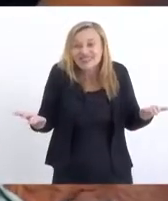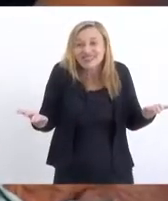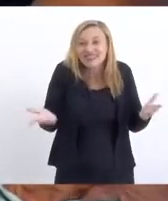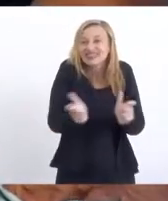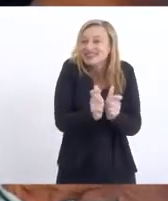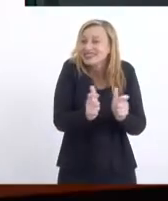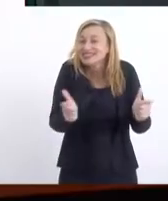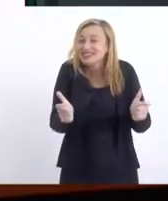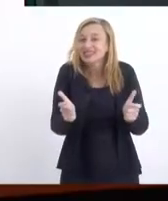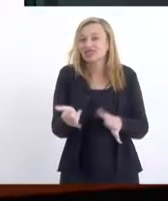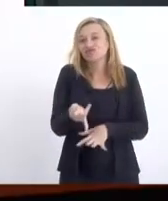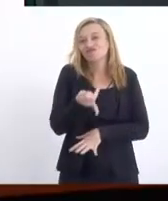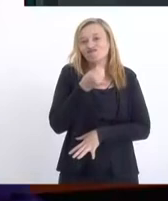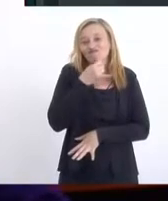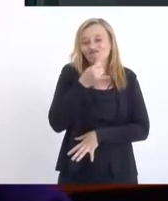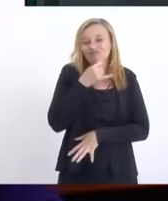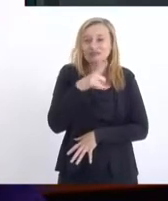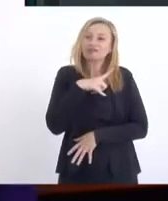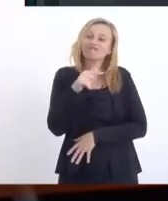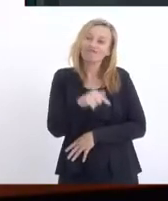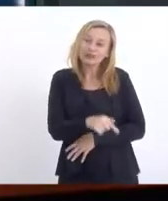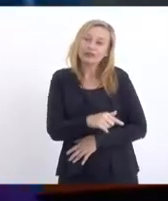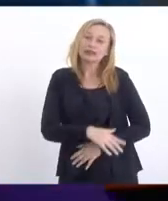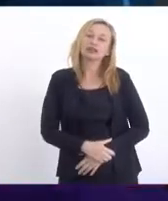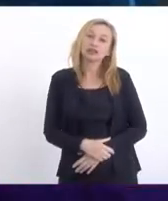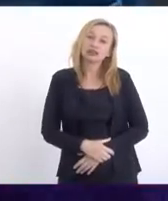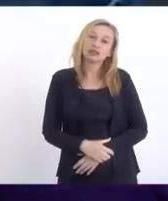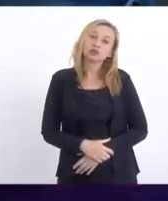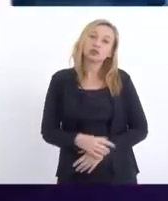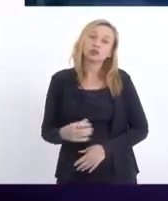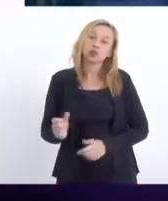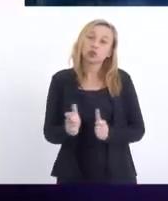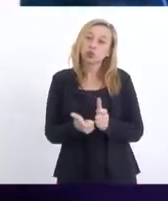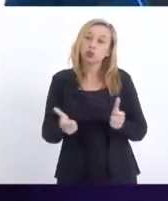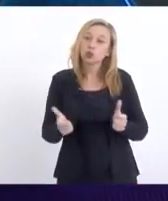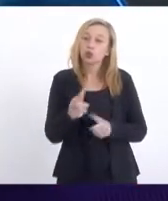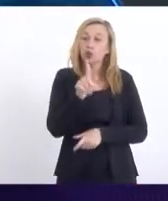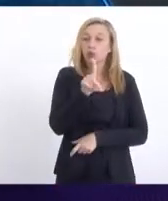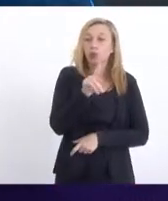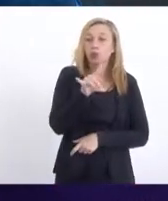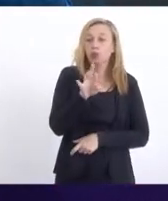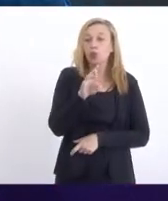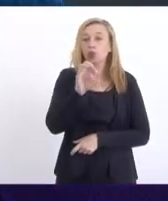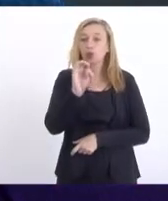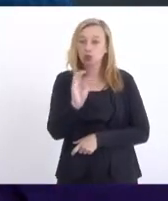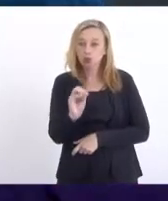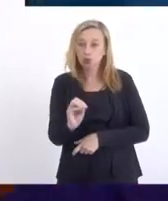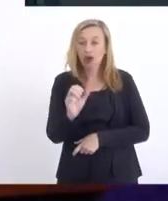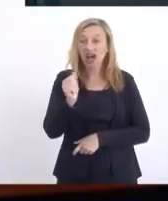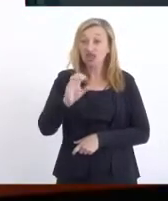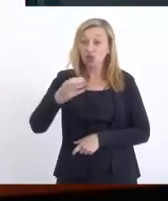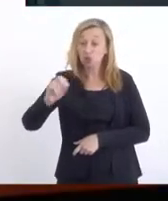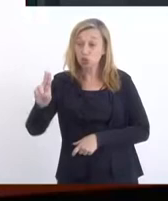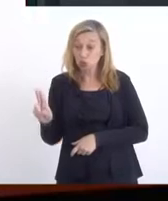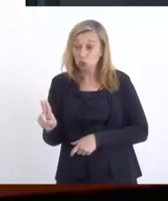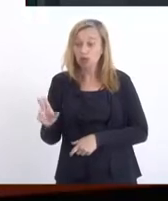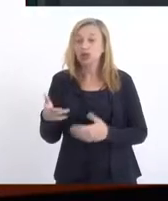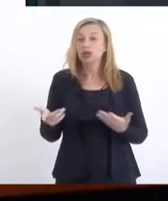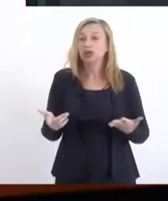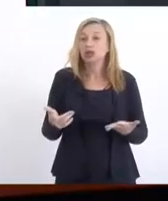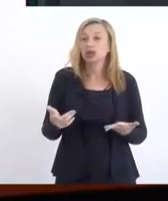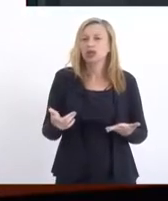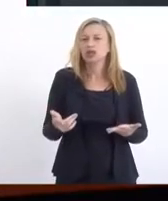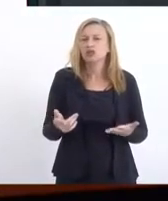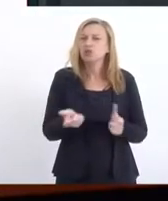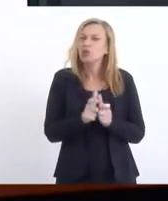grandes transtornos que nós temos aqui, o crescimento do Porto do Açu, que foi